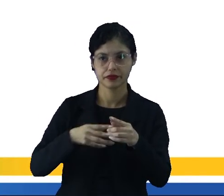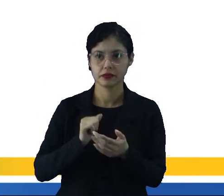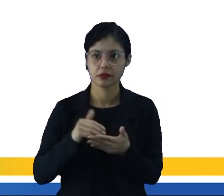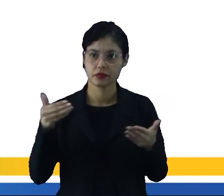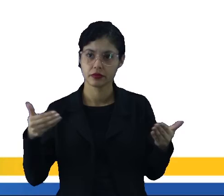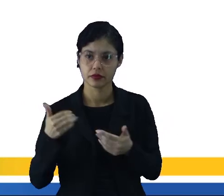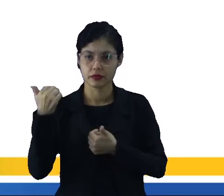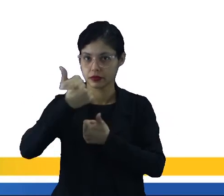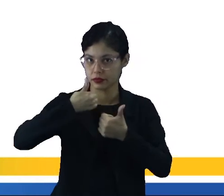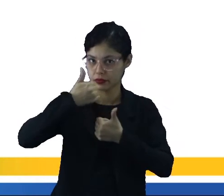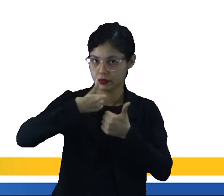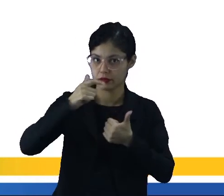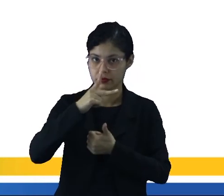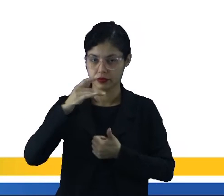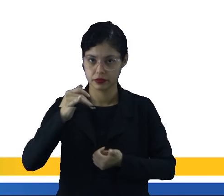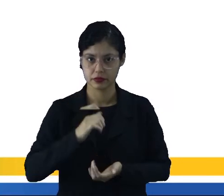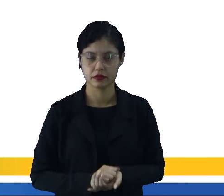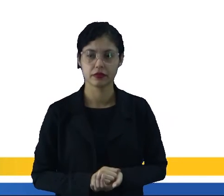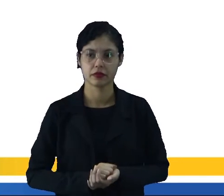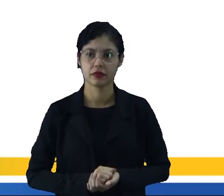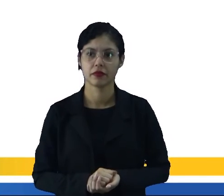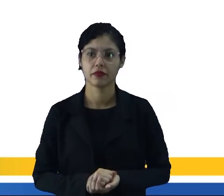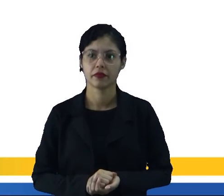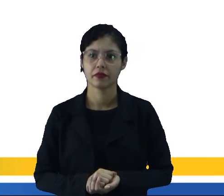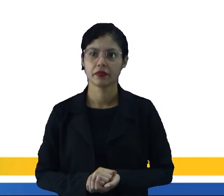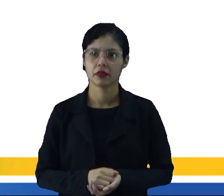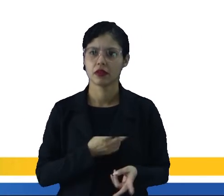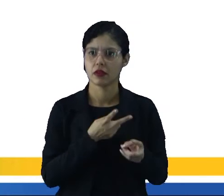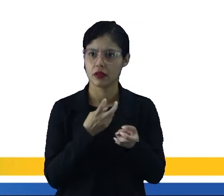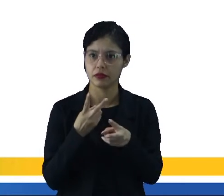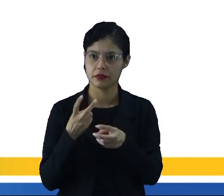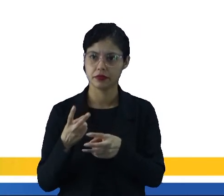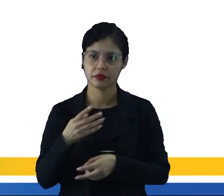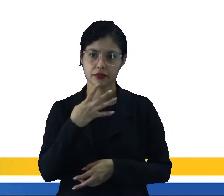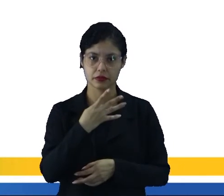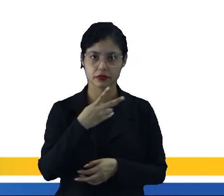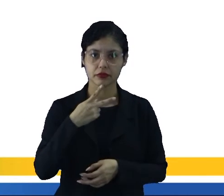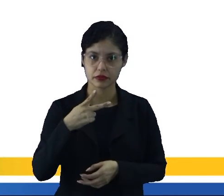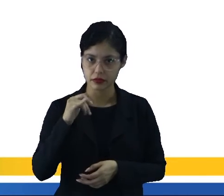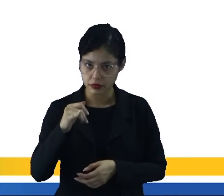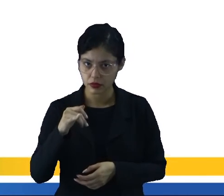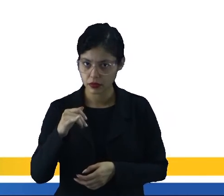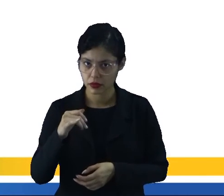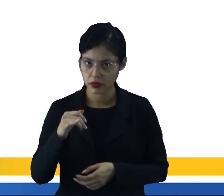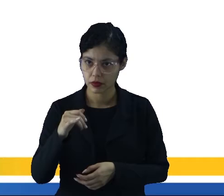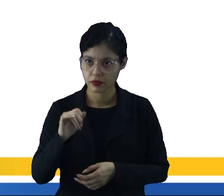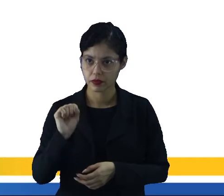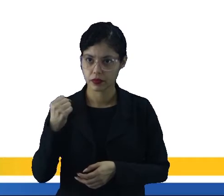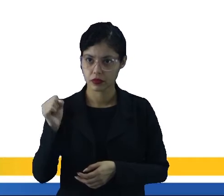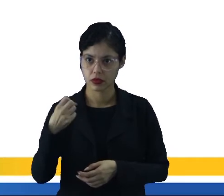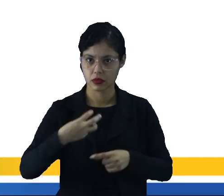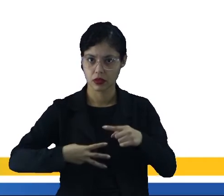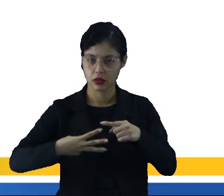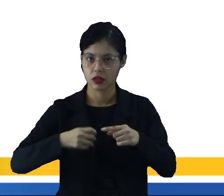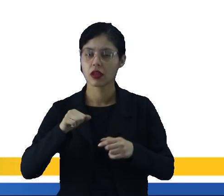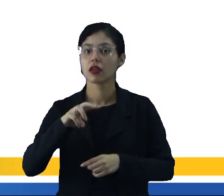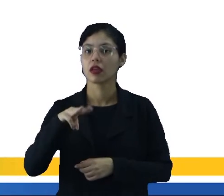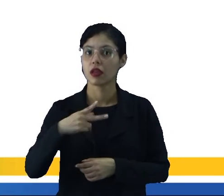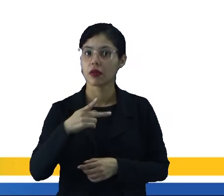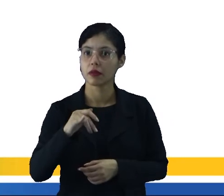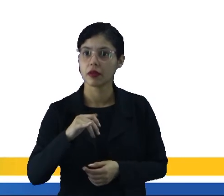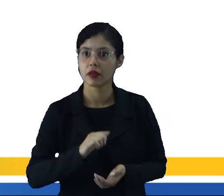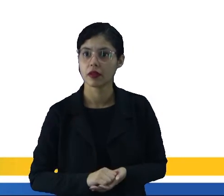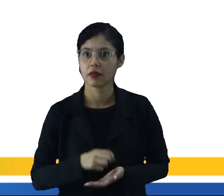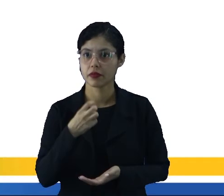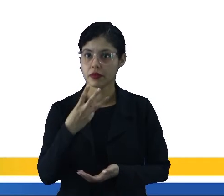agora eu vou substituir o pi você percebe que aqui é quatro pi vezes 8 sobre 3 Mas quem é o pi